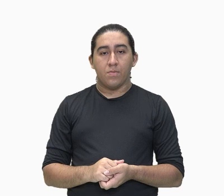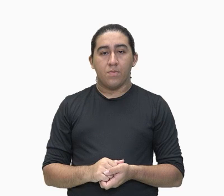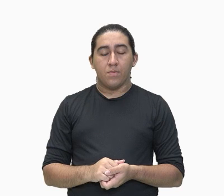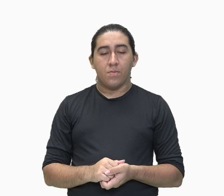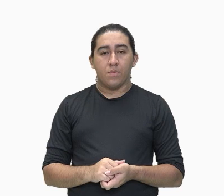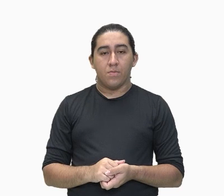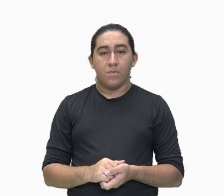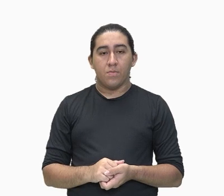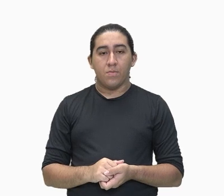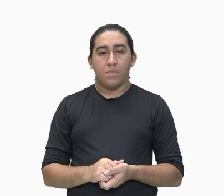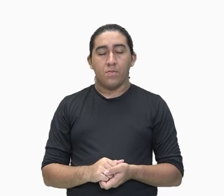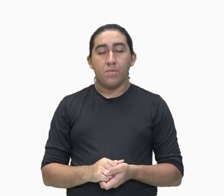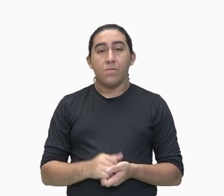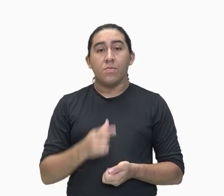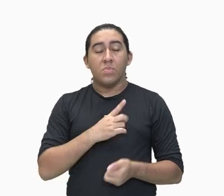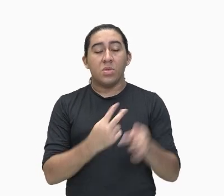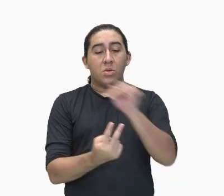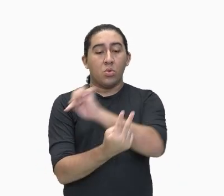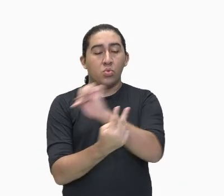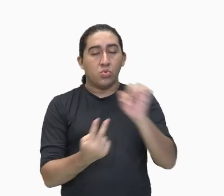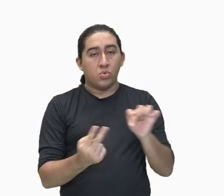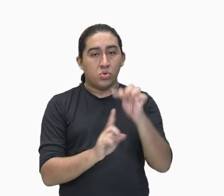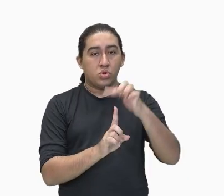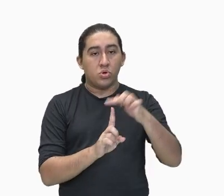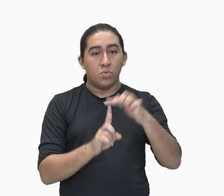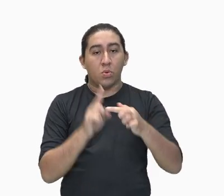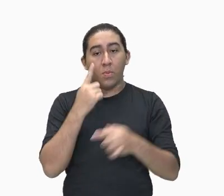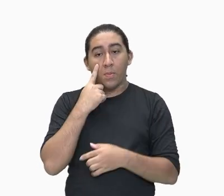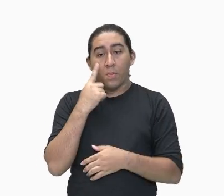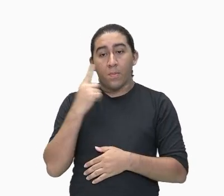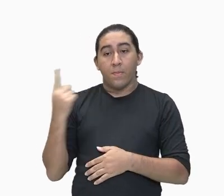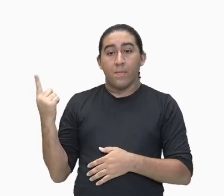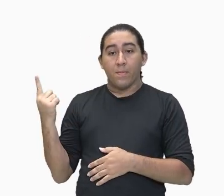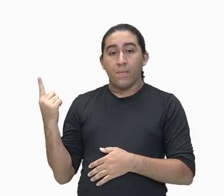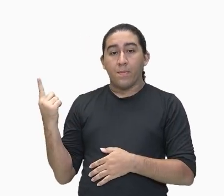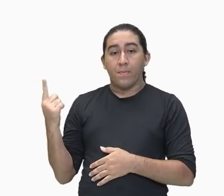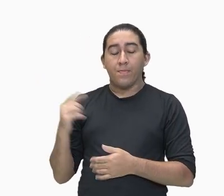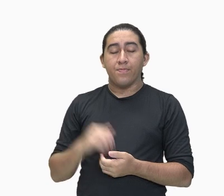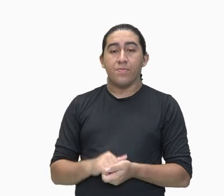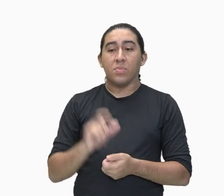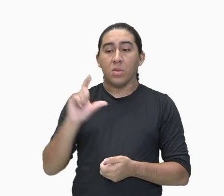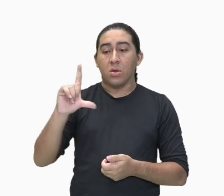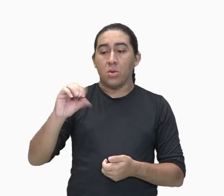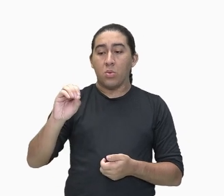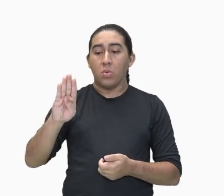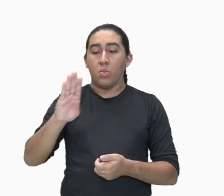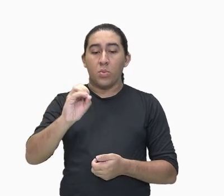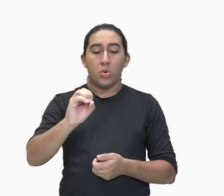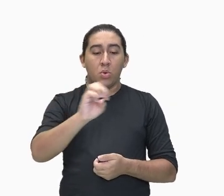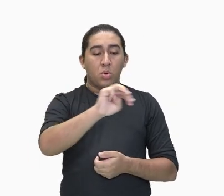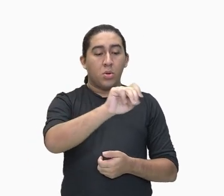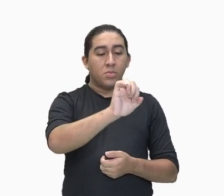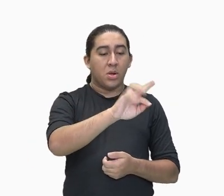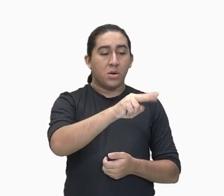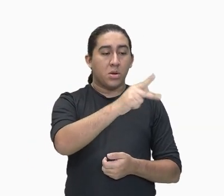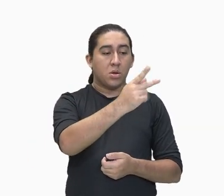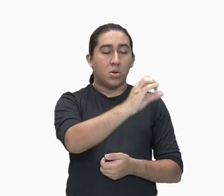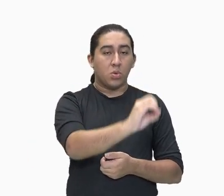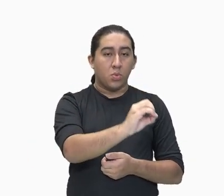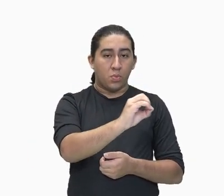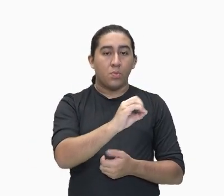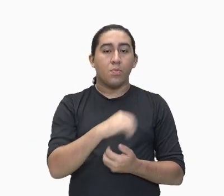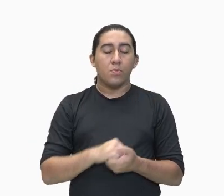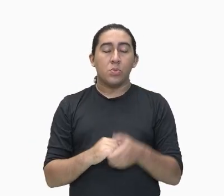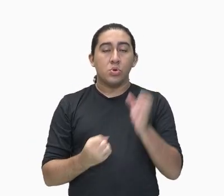por aglutinação. Tem o lobo marinho, né? Juntamos lobo marinho.